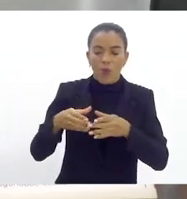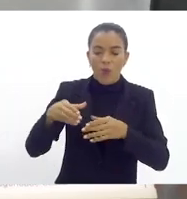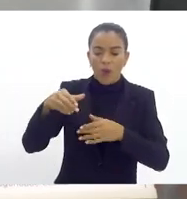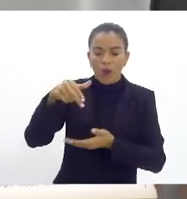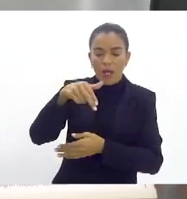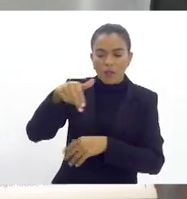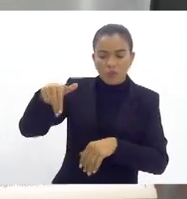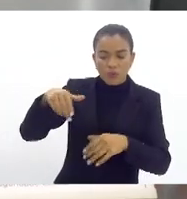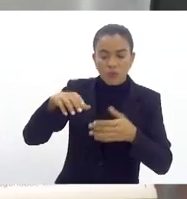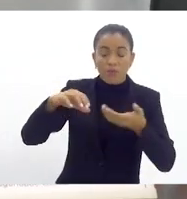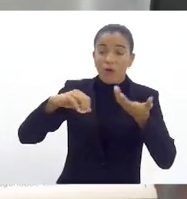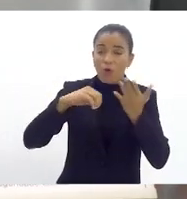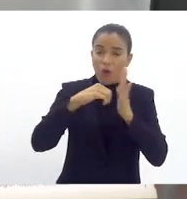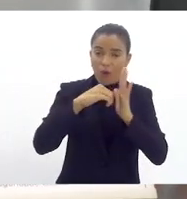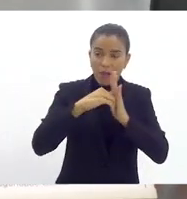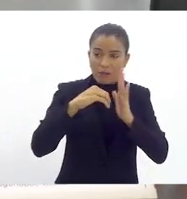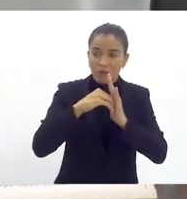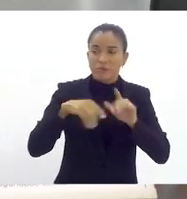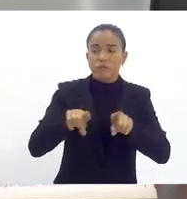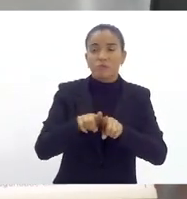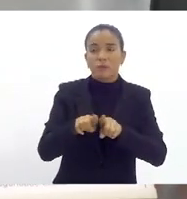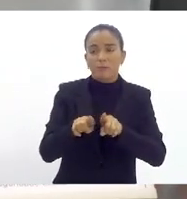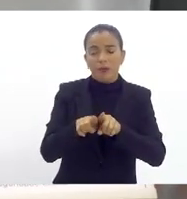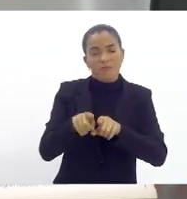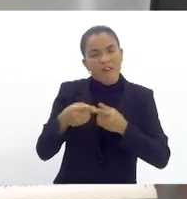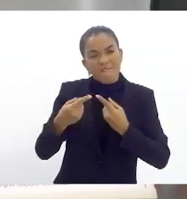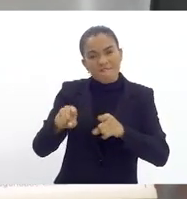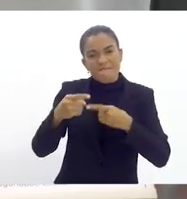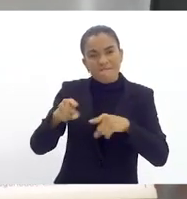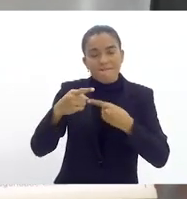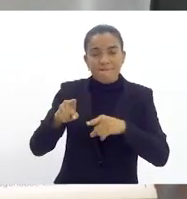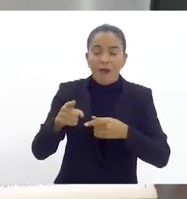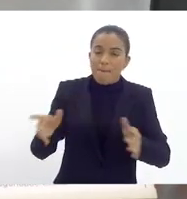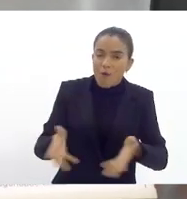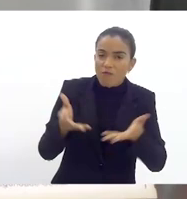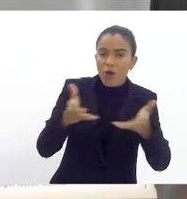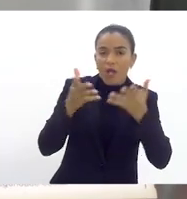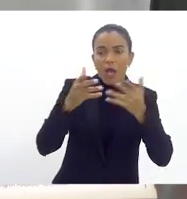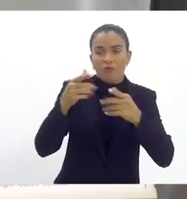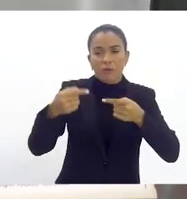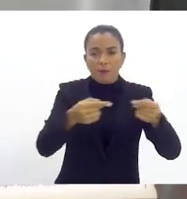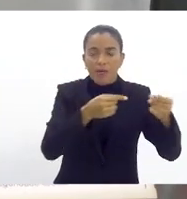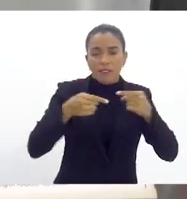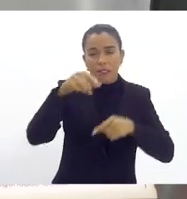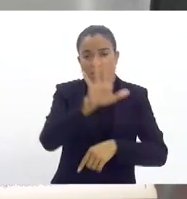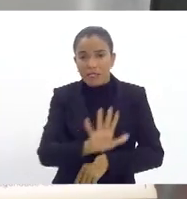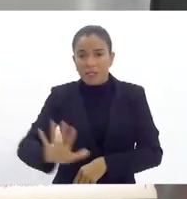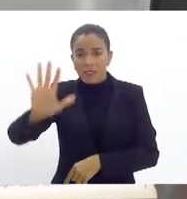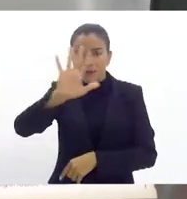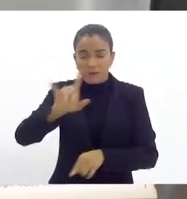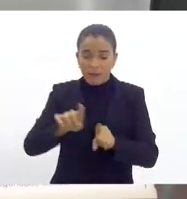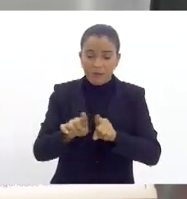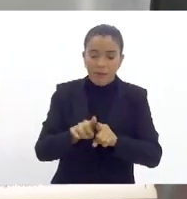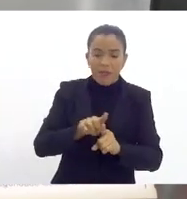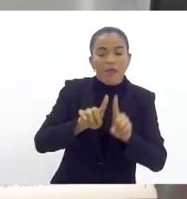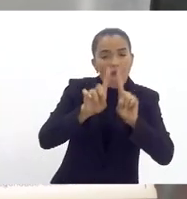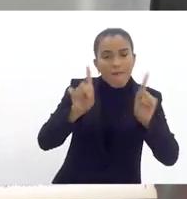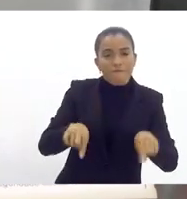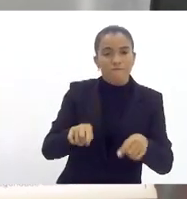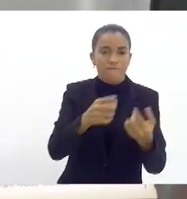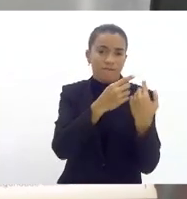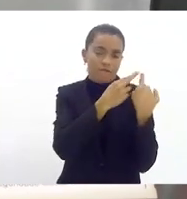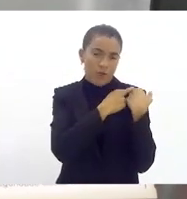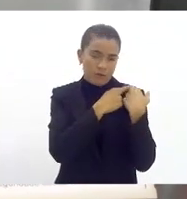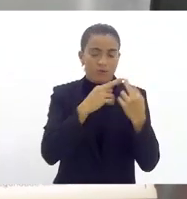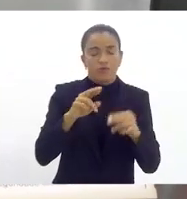que nós possamos é pleitear e provocar o debate em nível Nacional como também é função dos legisladores